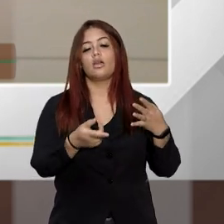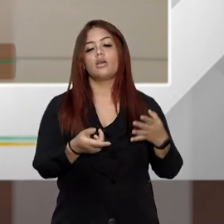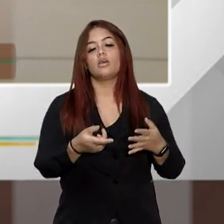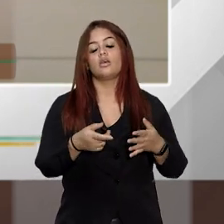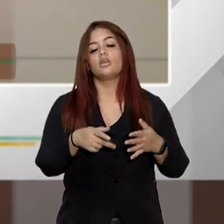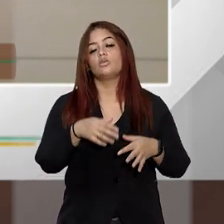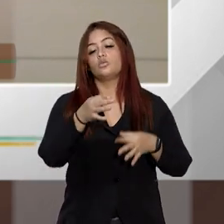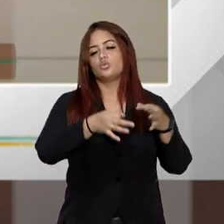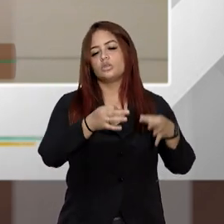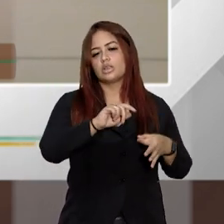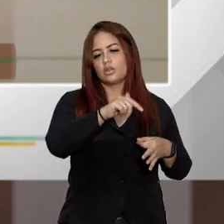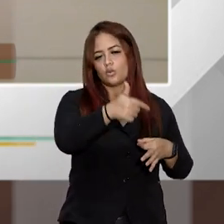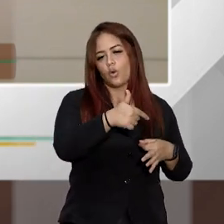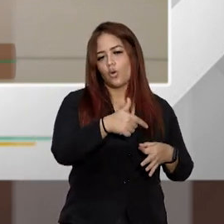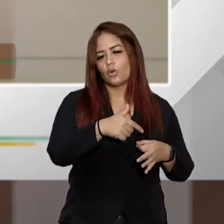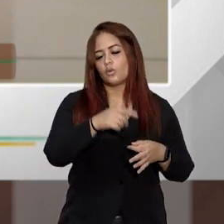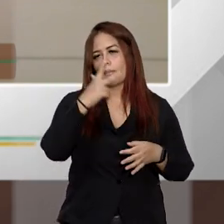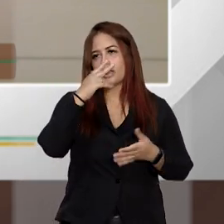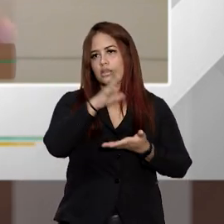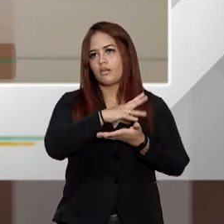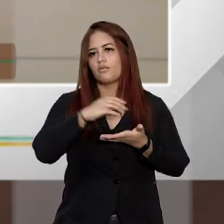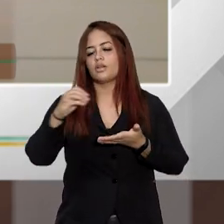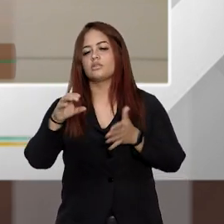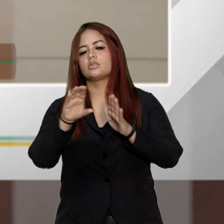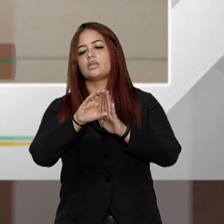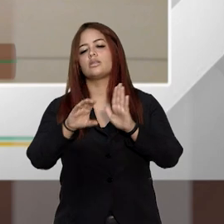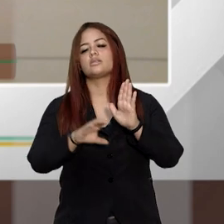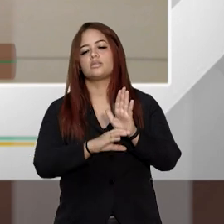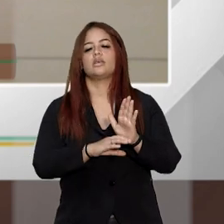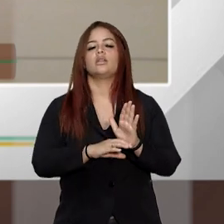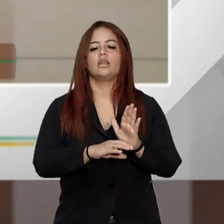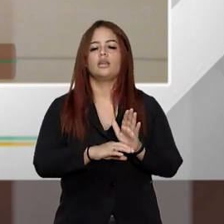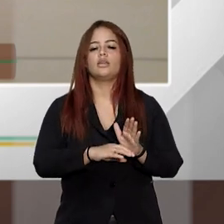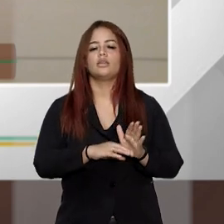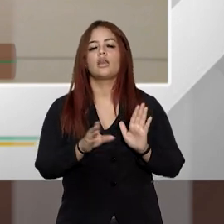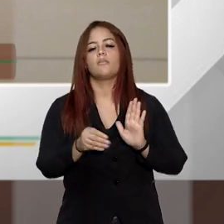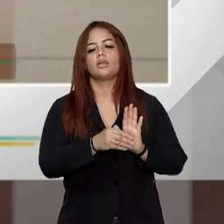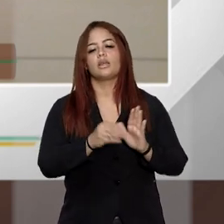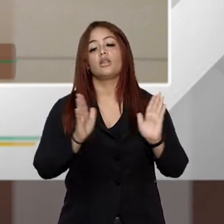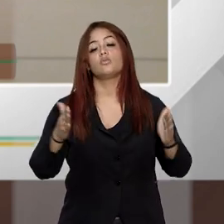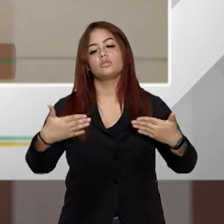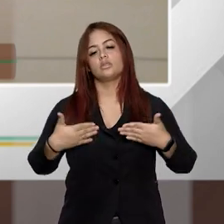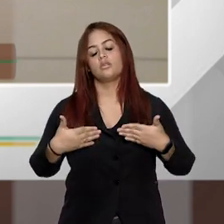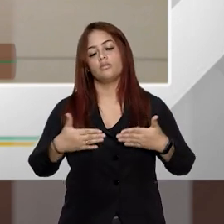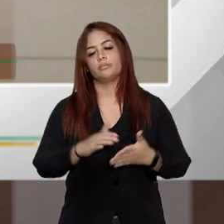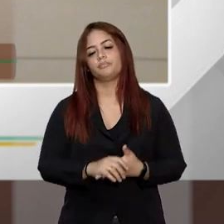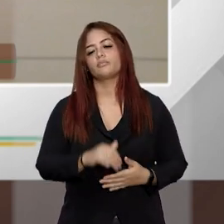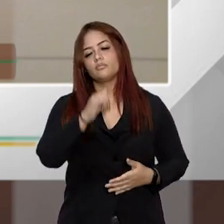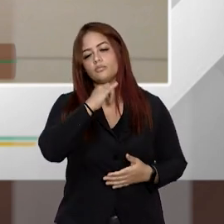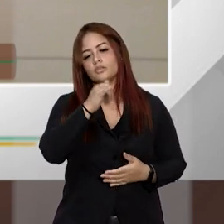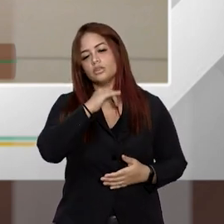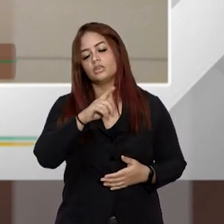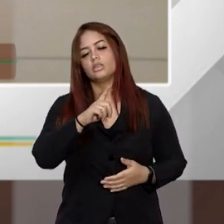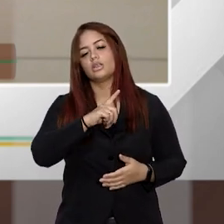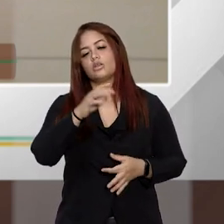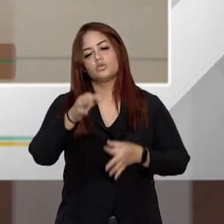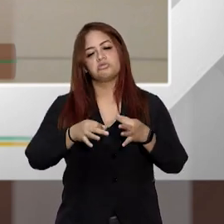dos juizados acabaram influenciando o novo CPC, que hoje é aplicável, por exemplo, em vara cível. Nós tínhamos no